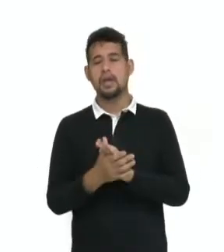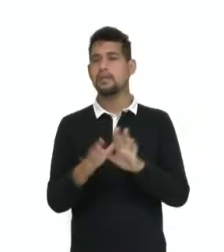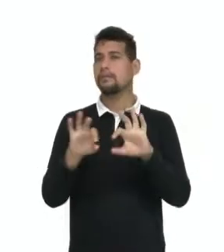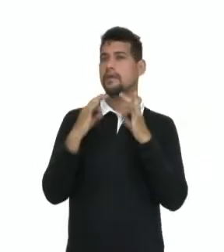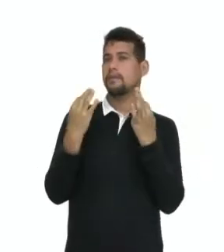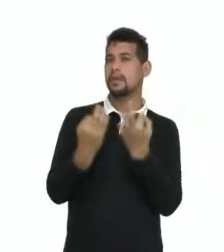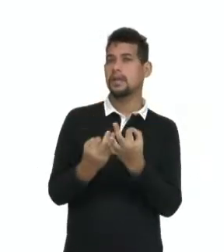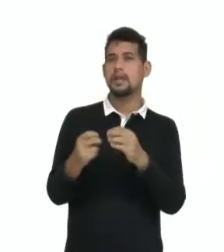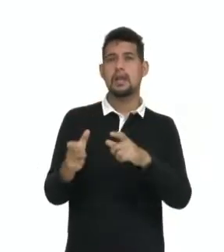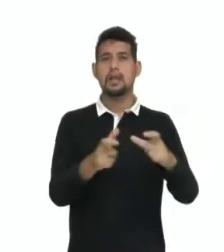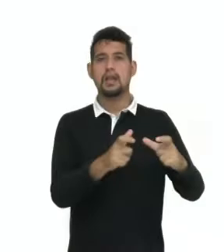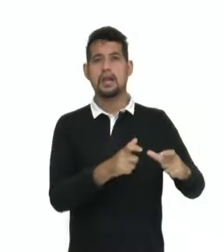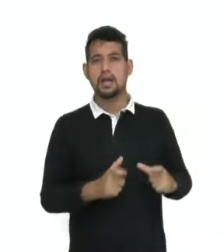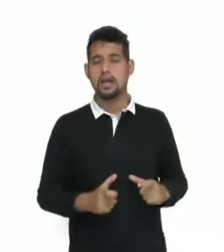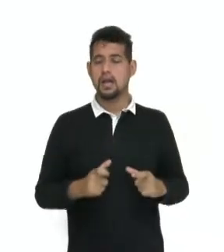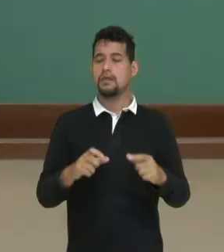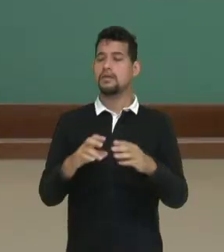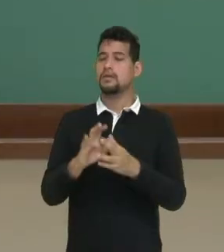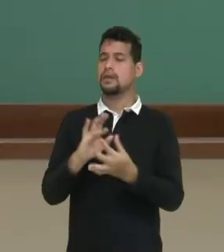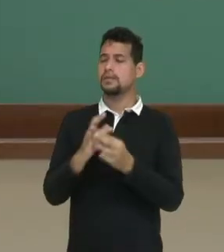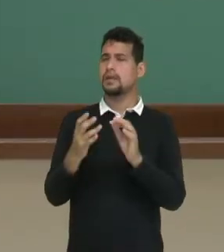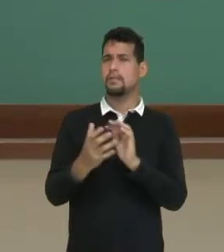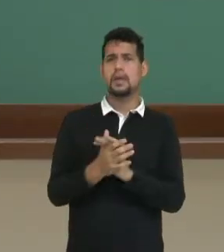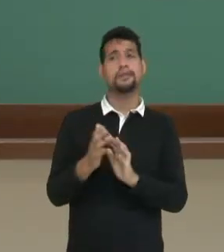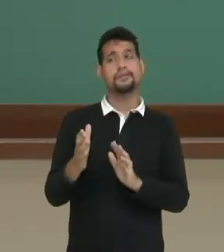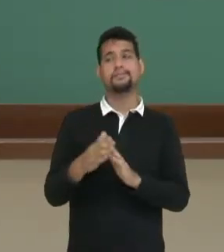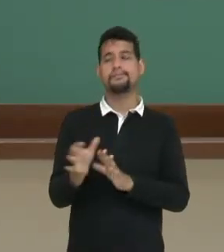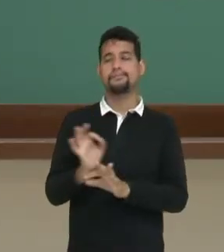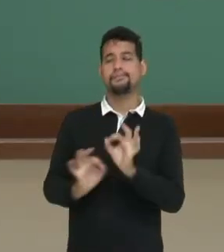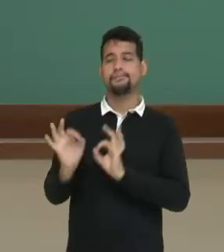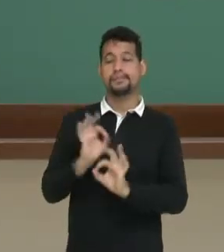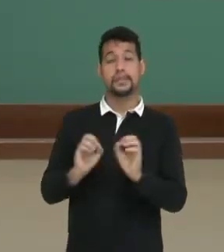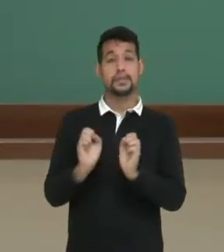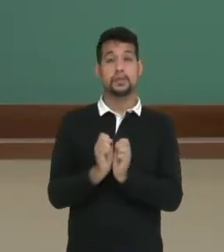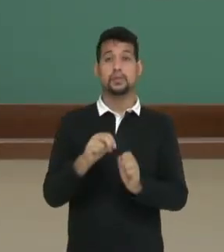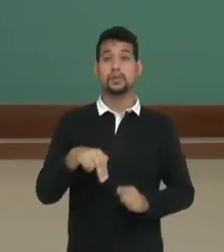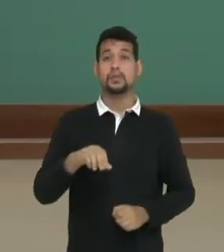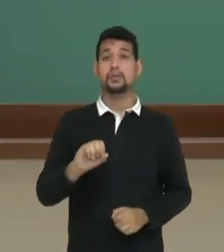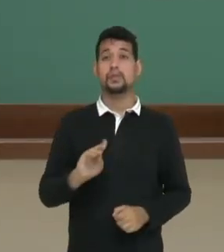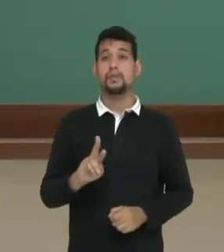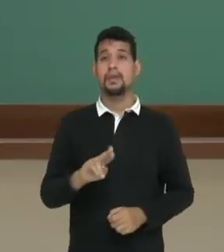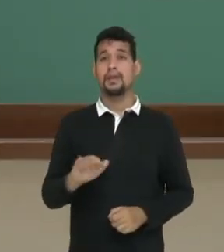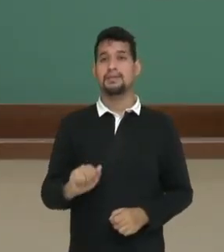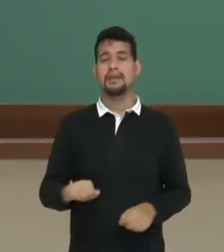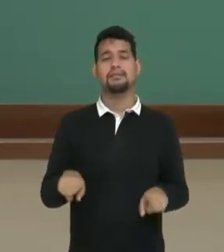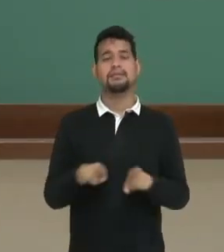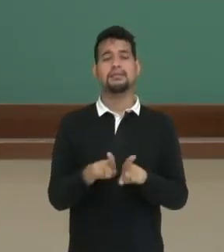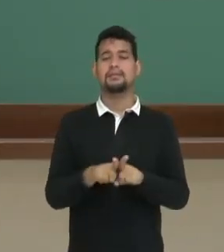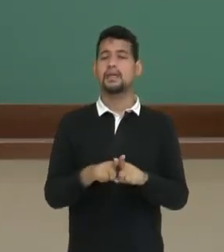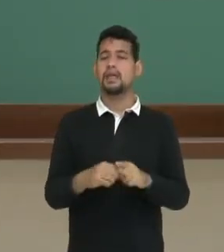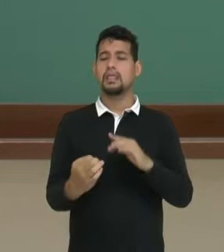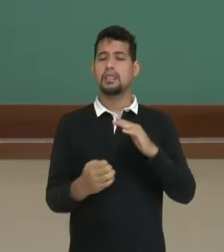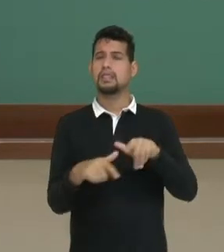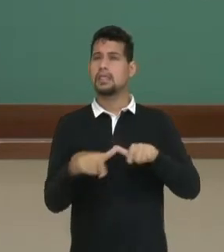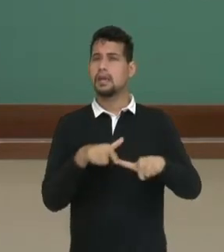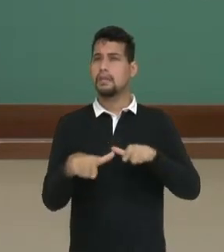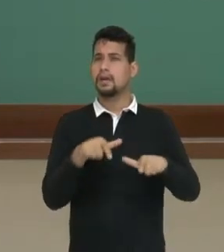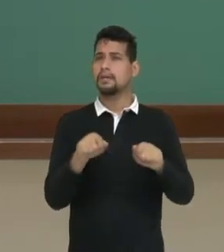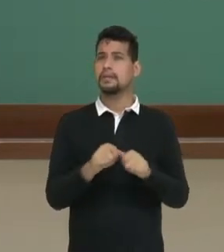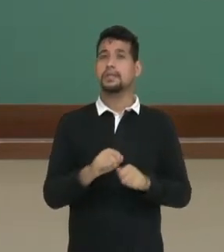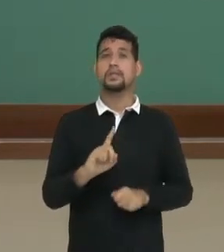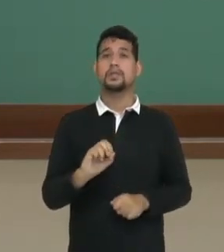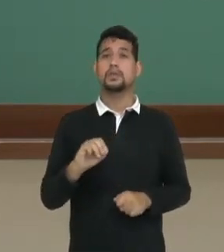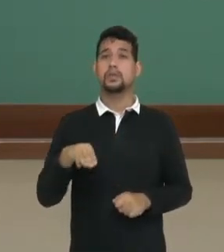famílias locais, os casamentos arranjados entre a nobreza e de empregos concedidos por Dom João